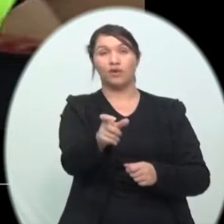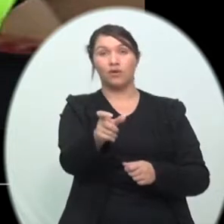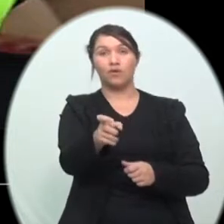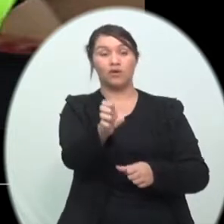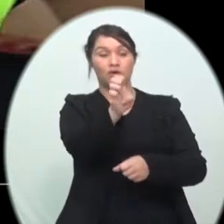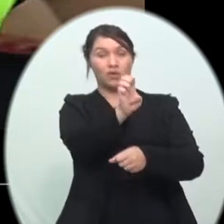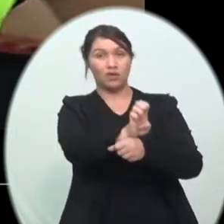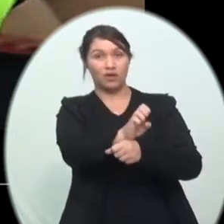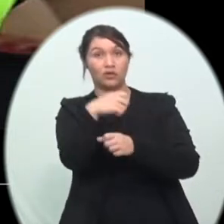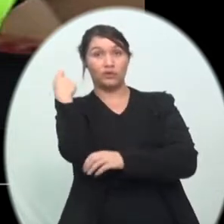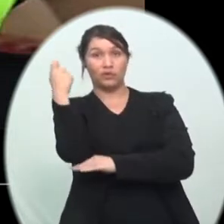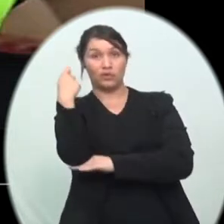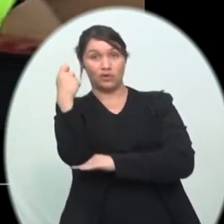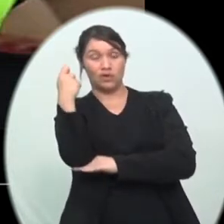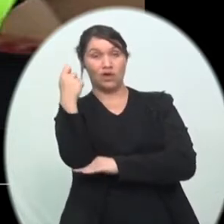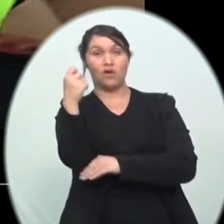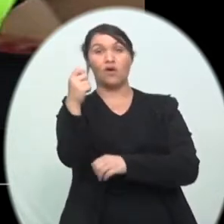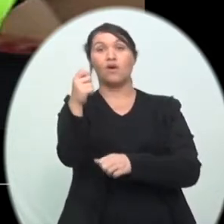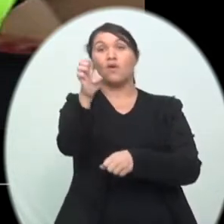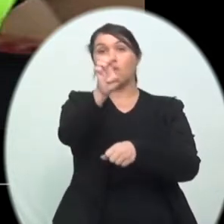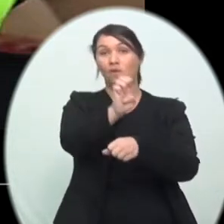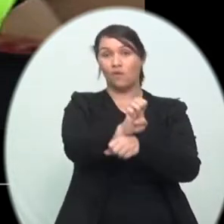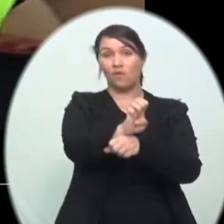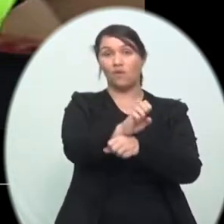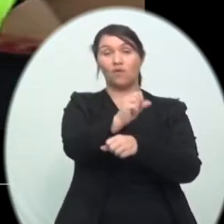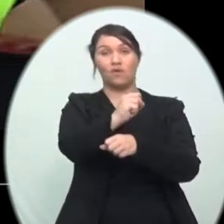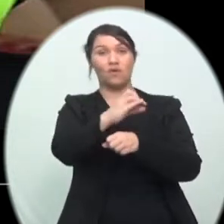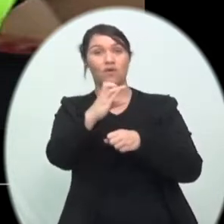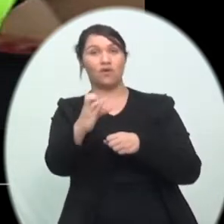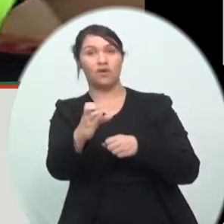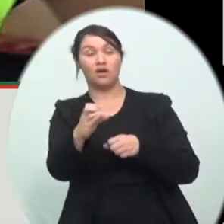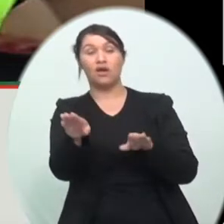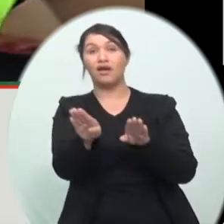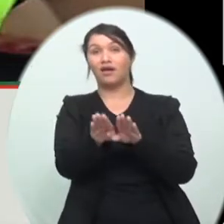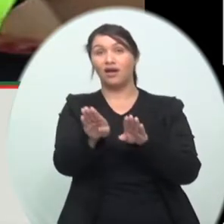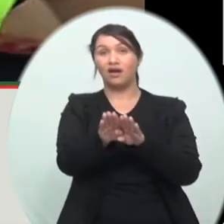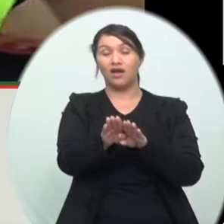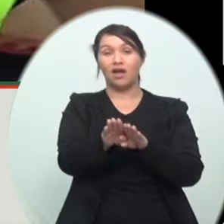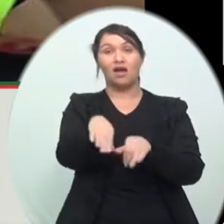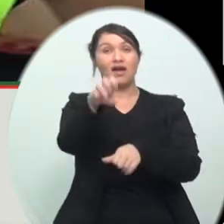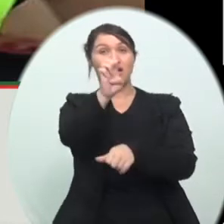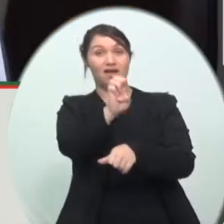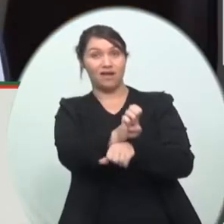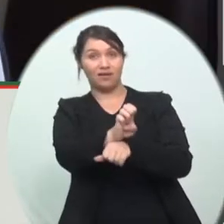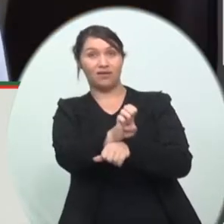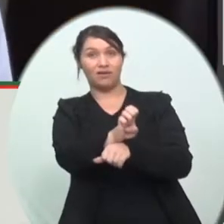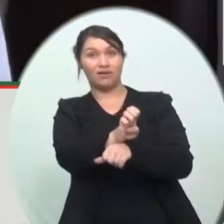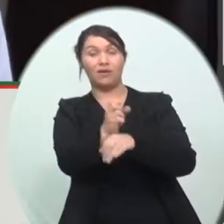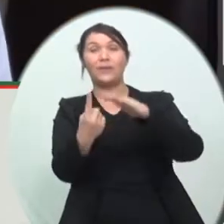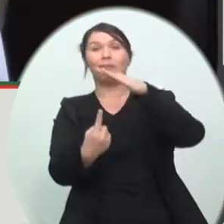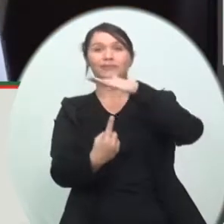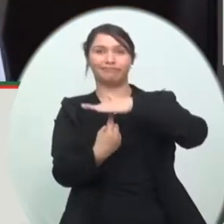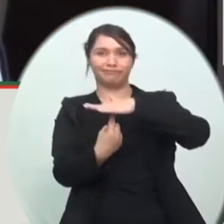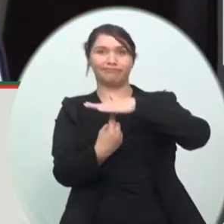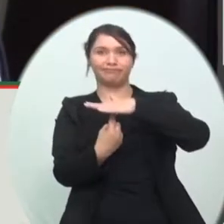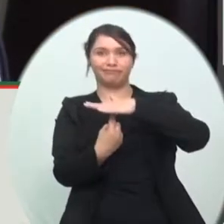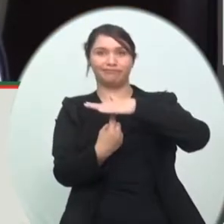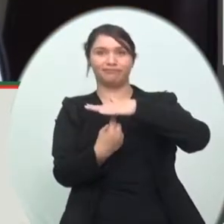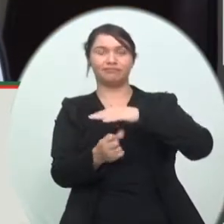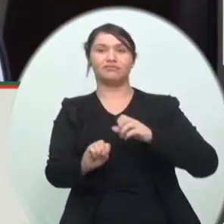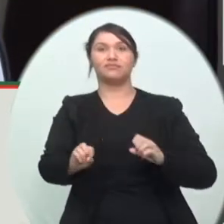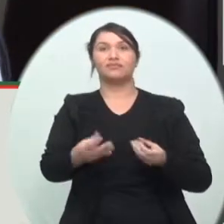Paulo, seguindo um cara que narra jogos. Ele é o motor, ele ganha mais